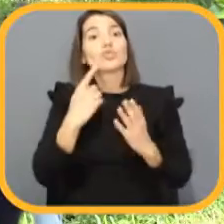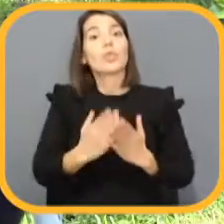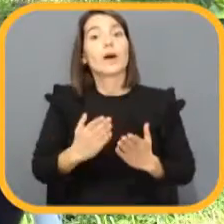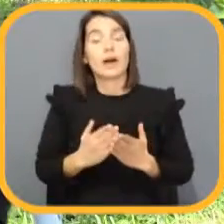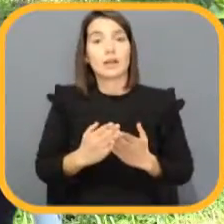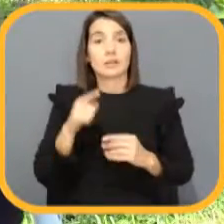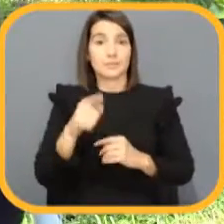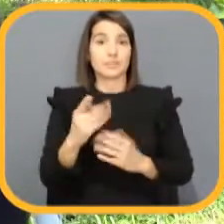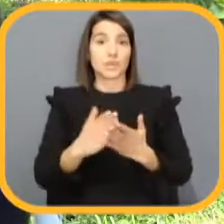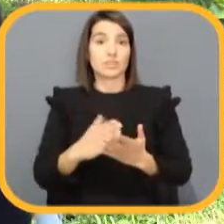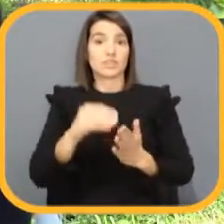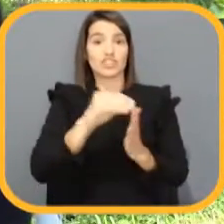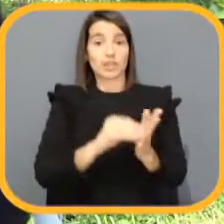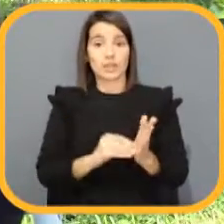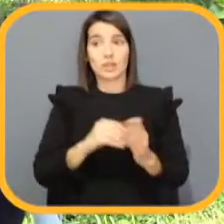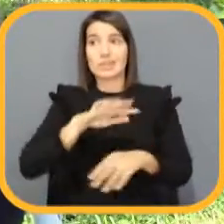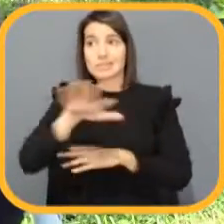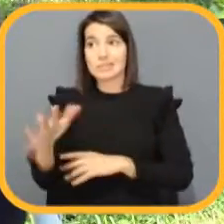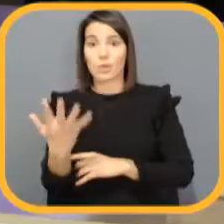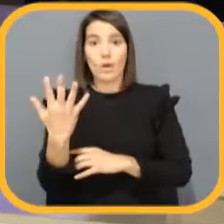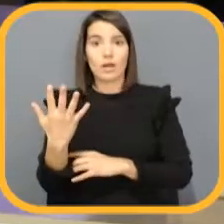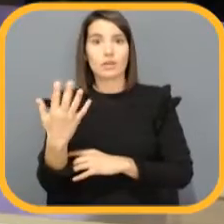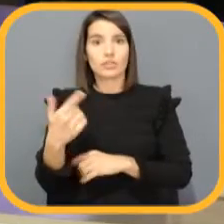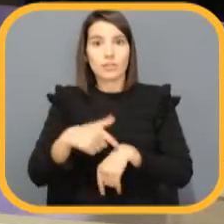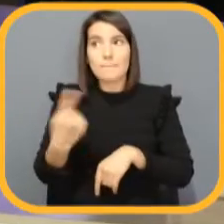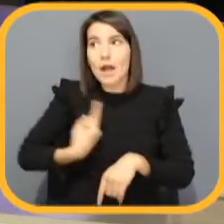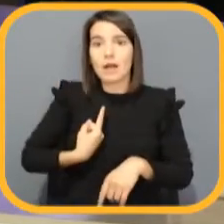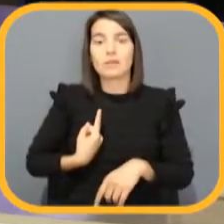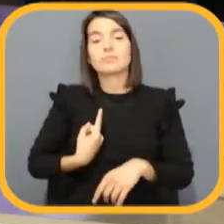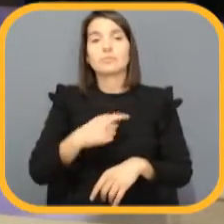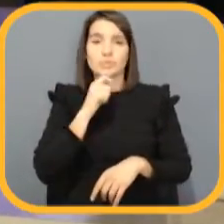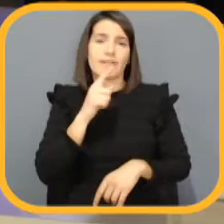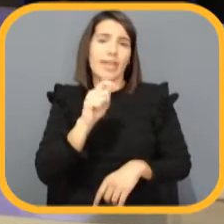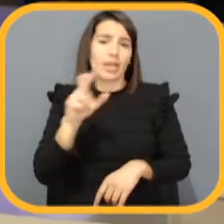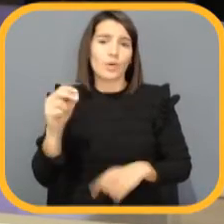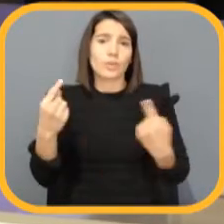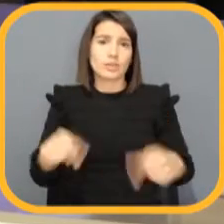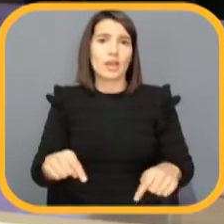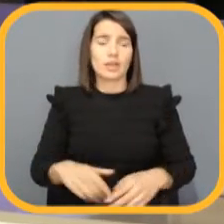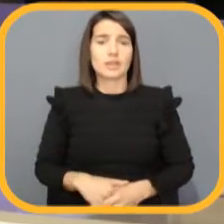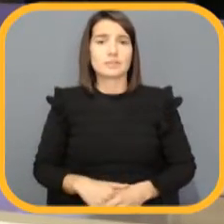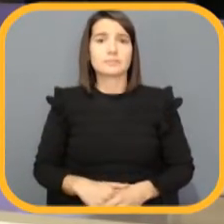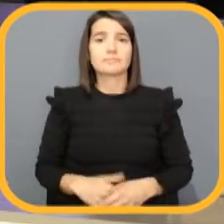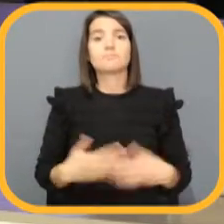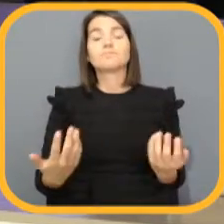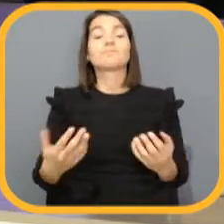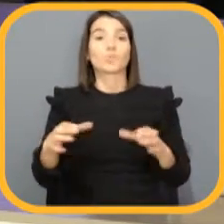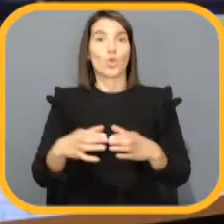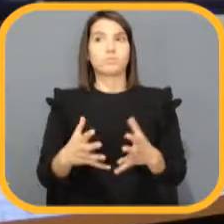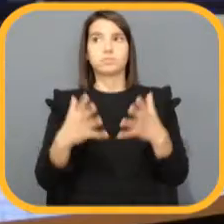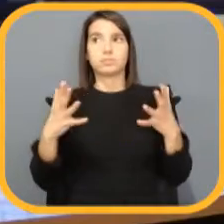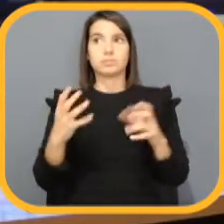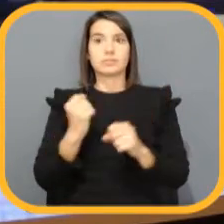notícia escrita para daqui a 5 horas, muito provavelmente ela vai ter erros. Os grandes órgãos que praticam jornalismo de